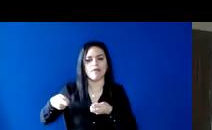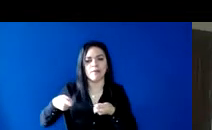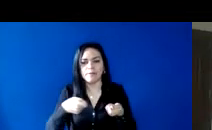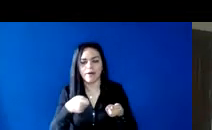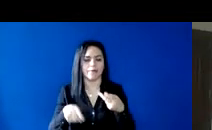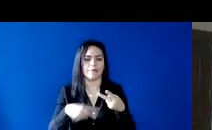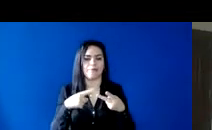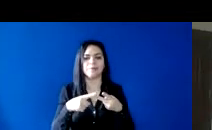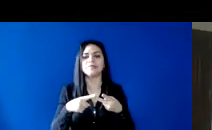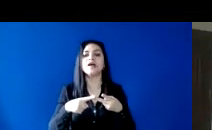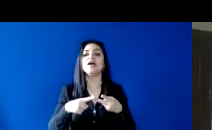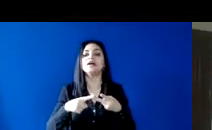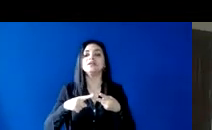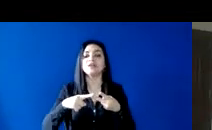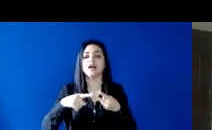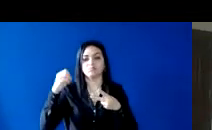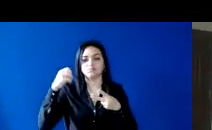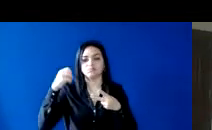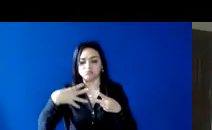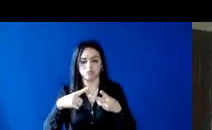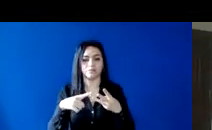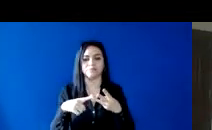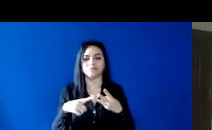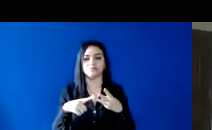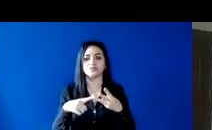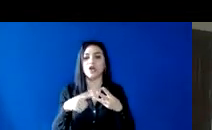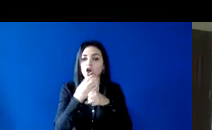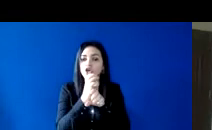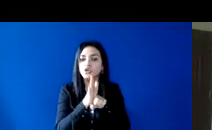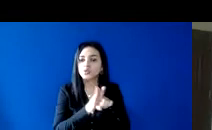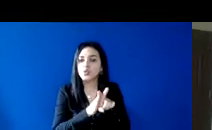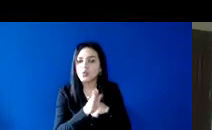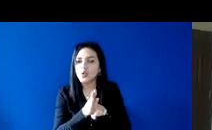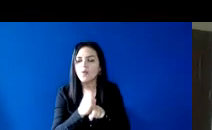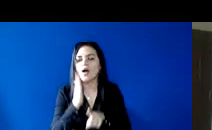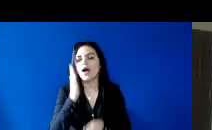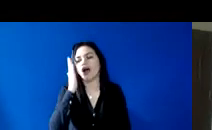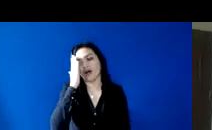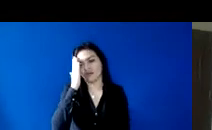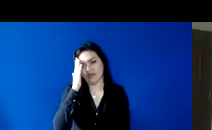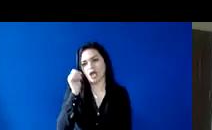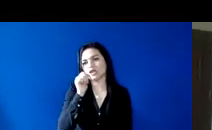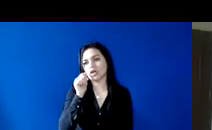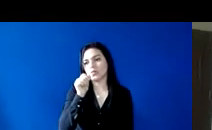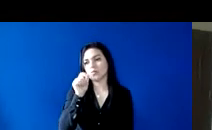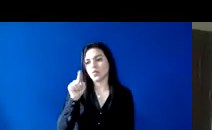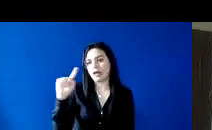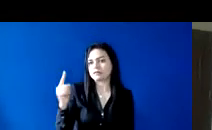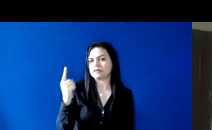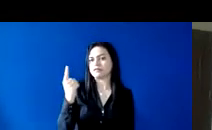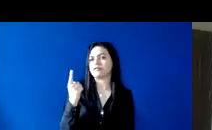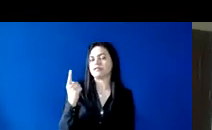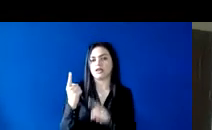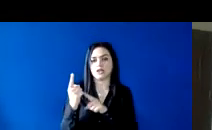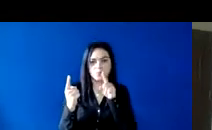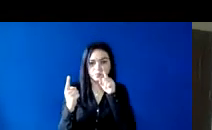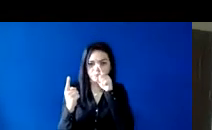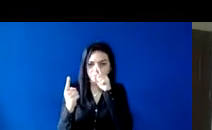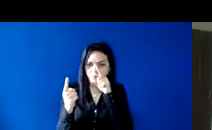da tomografia, do laboratório, vão entender que aquela mulher é uma mulher vermelha e que todos